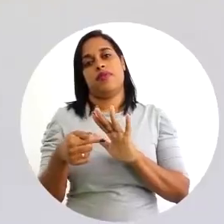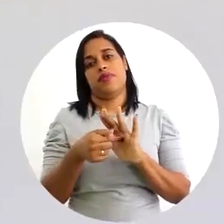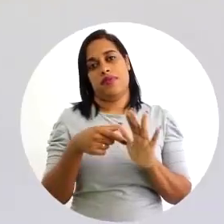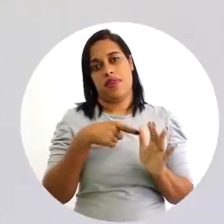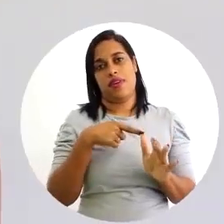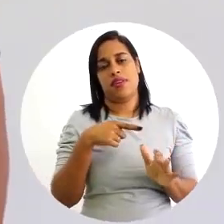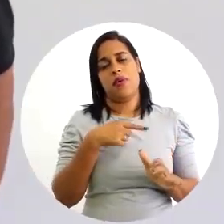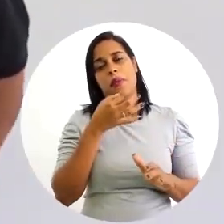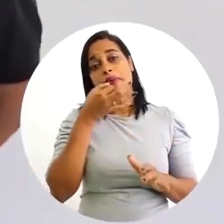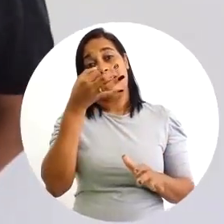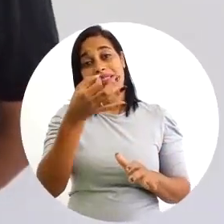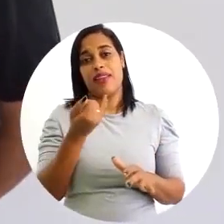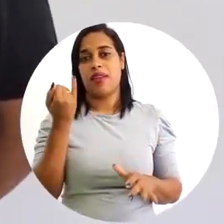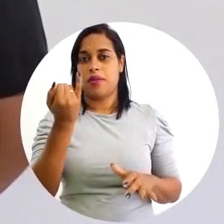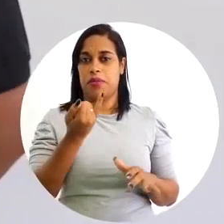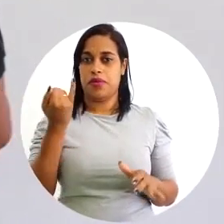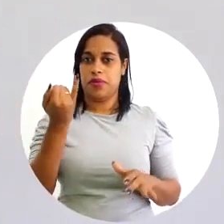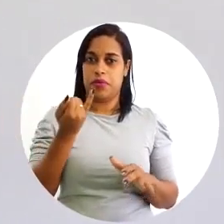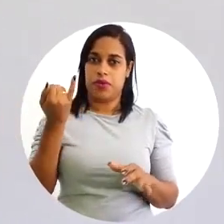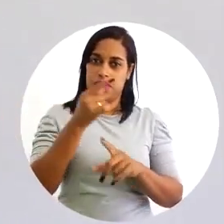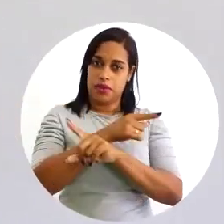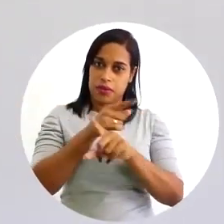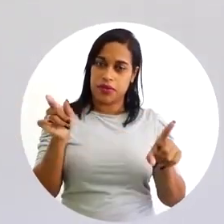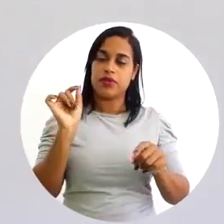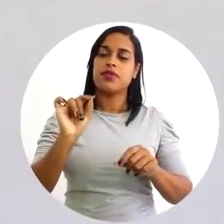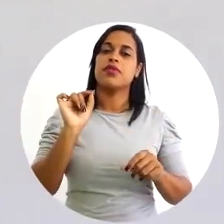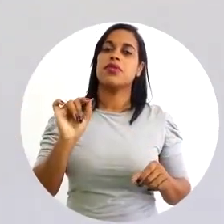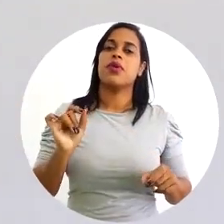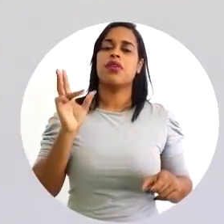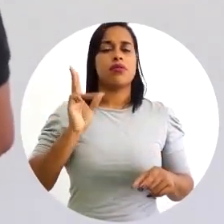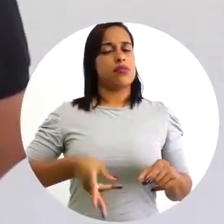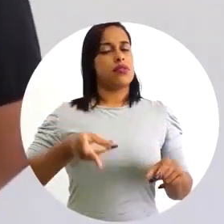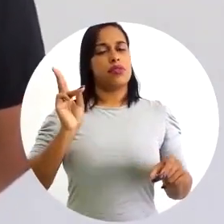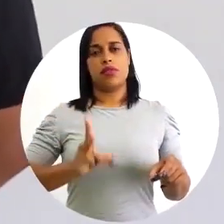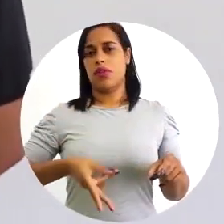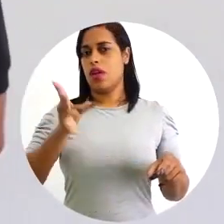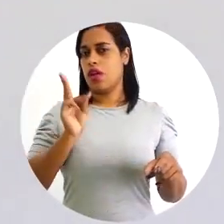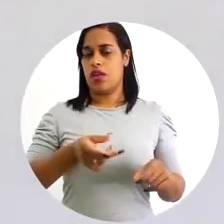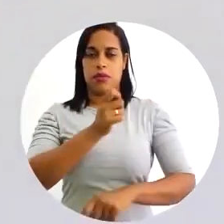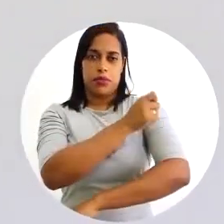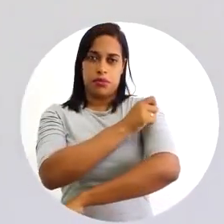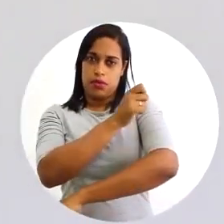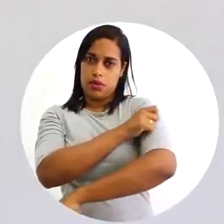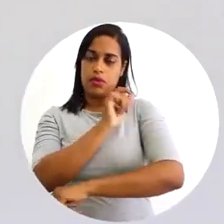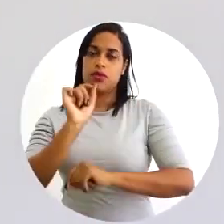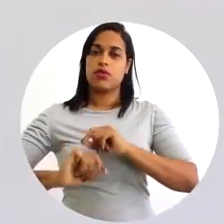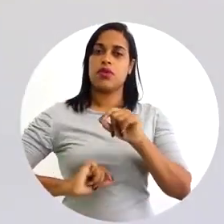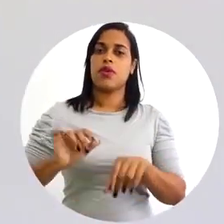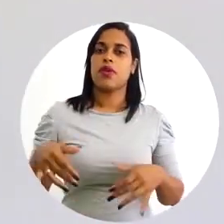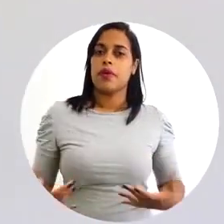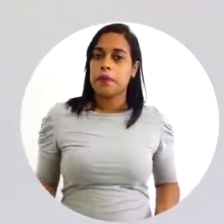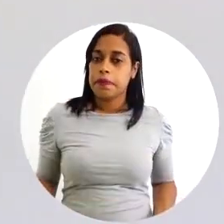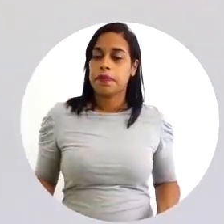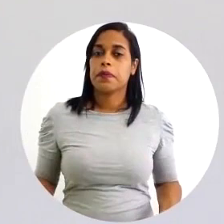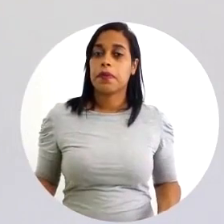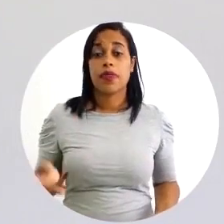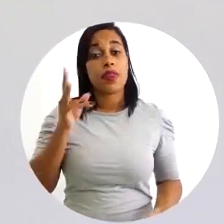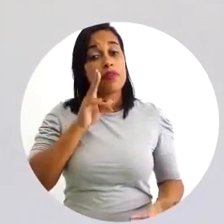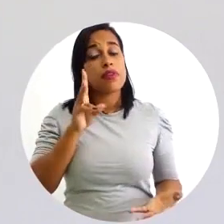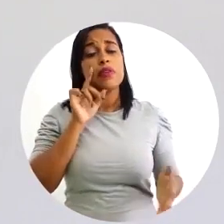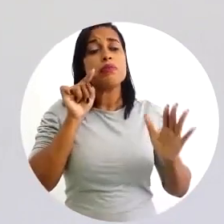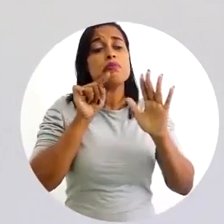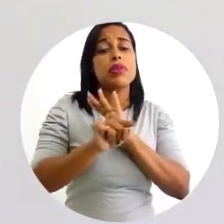fonte. E uma dica muito importante, que eu sempre dou para a maioria dos alunos, olha